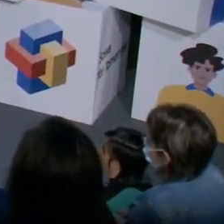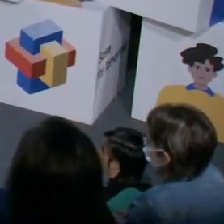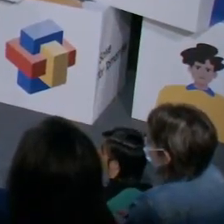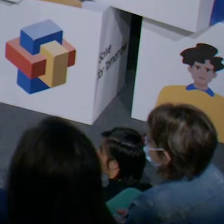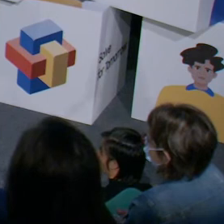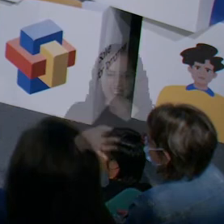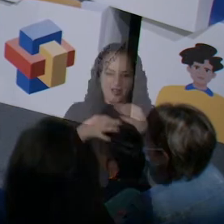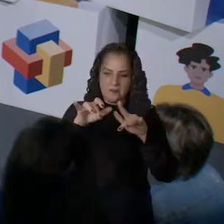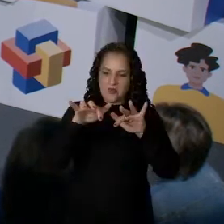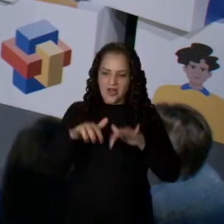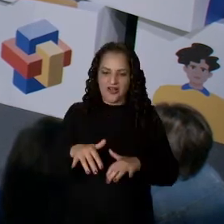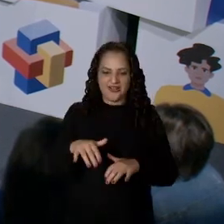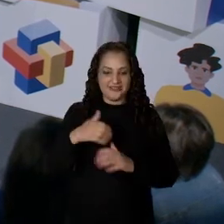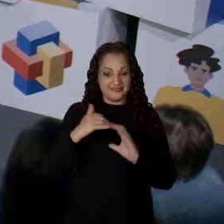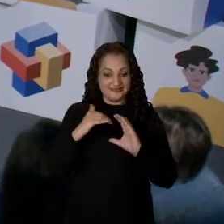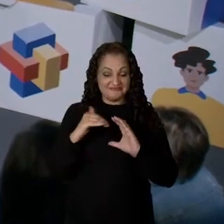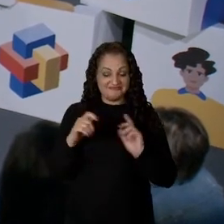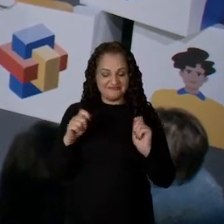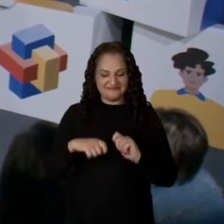aí.